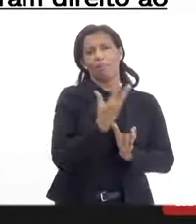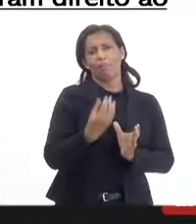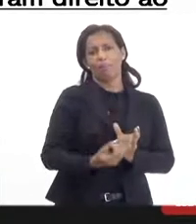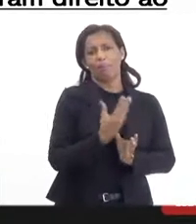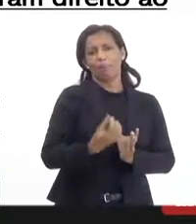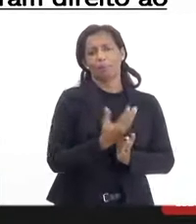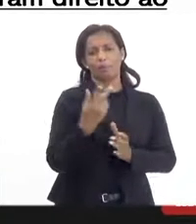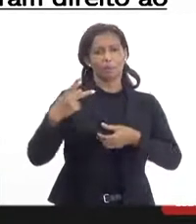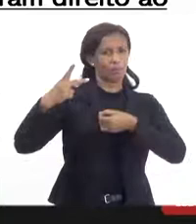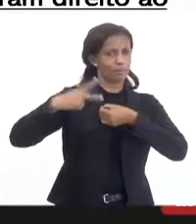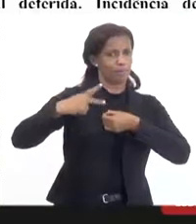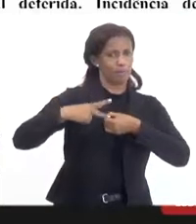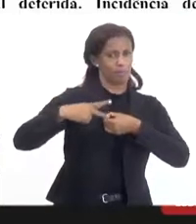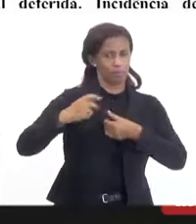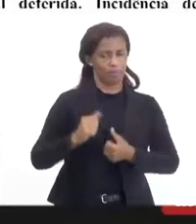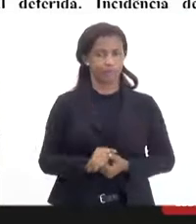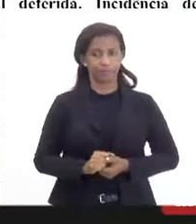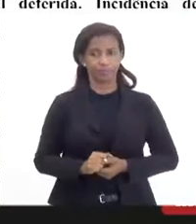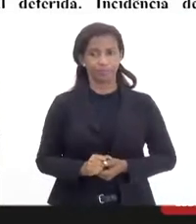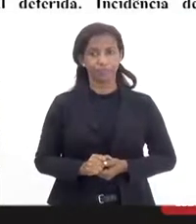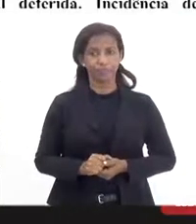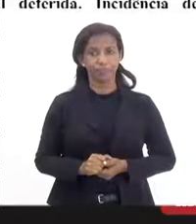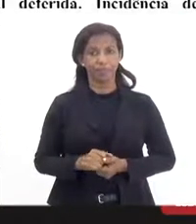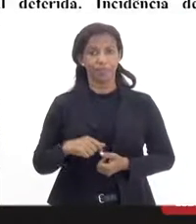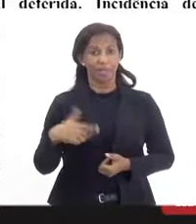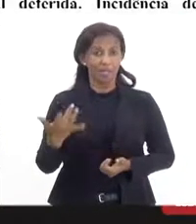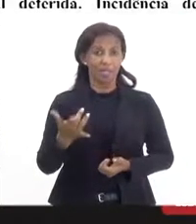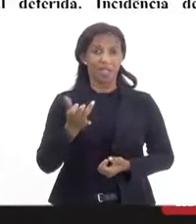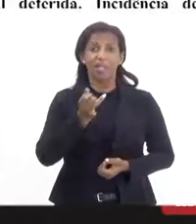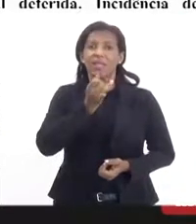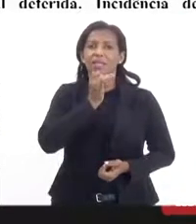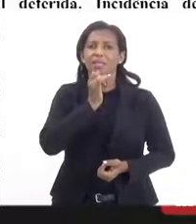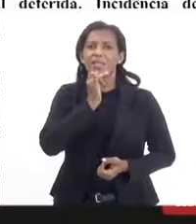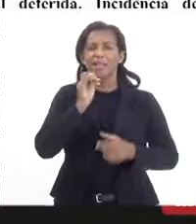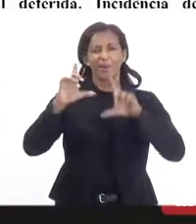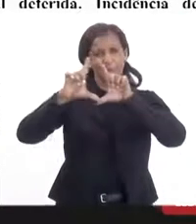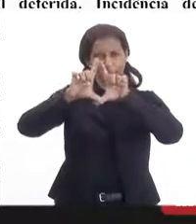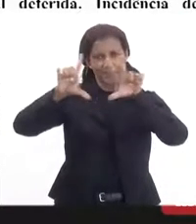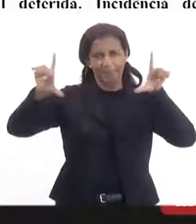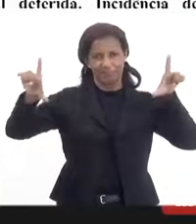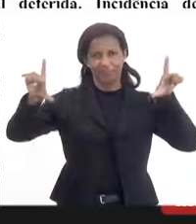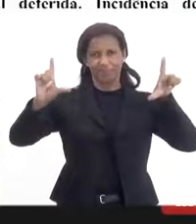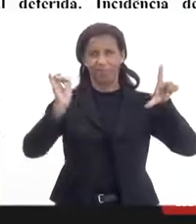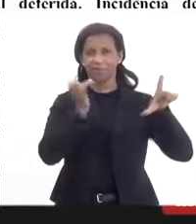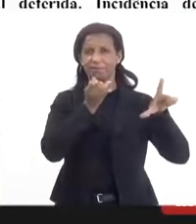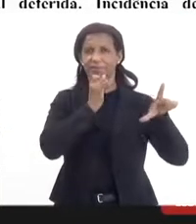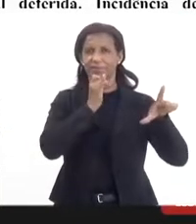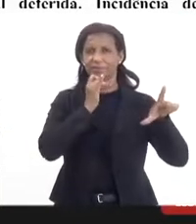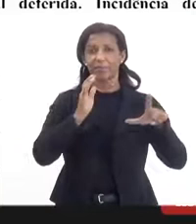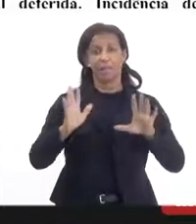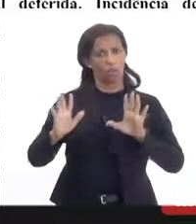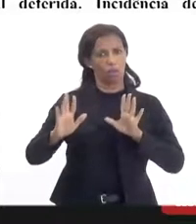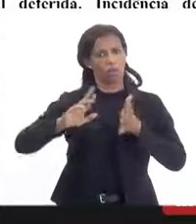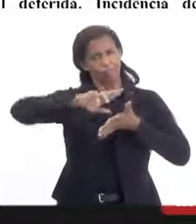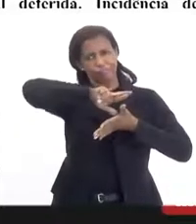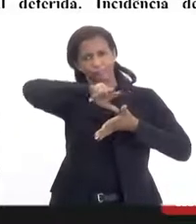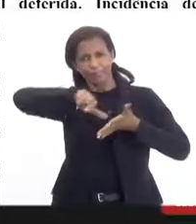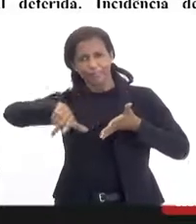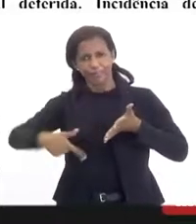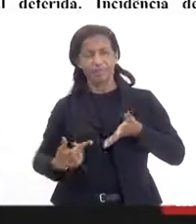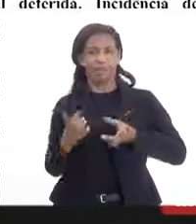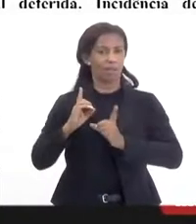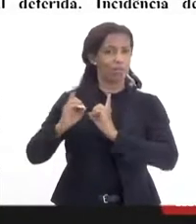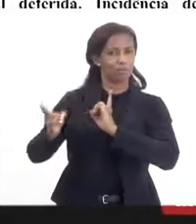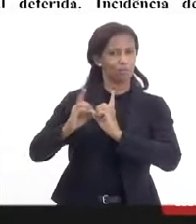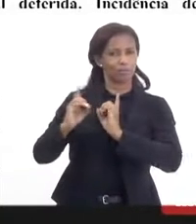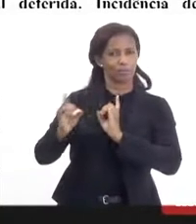do petróleo. E aqui eu chamo a atenção para um exemplo, tá? Nós vamos ter vários exemplos, tá? É uma